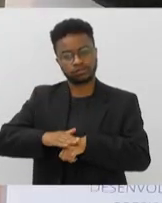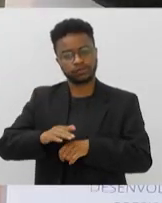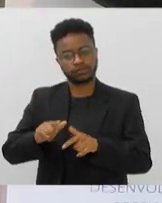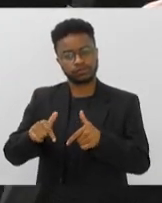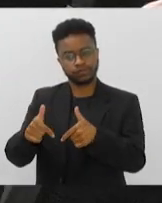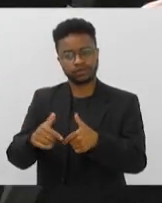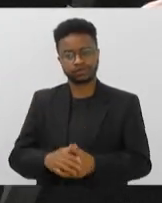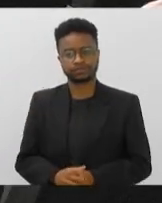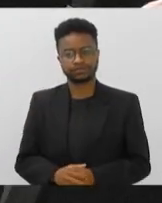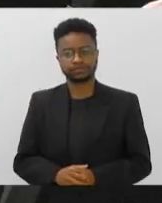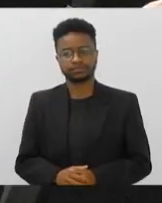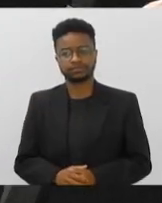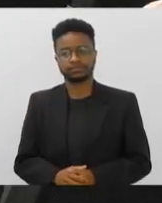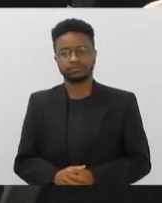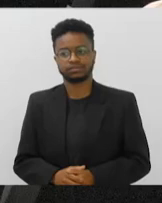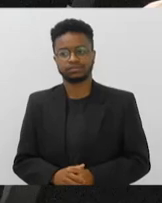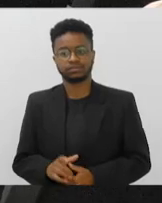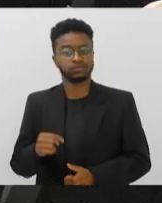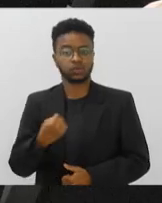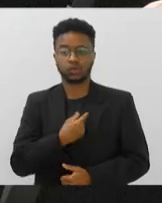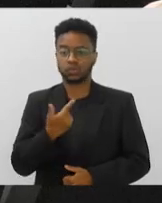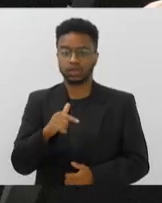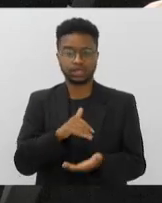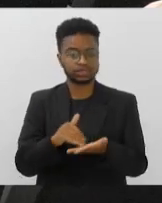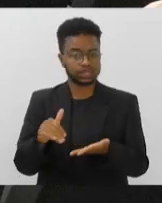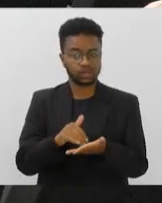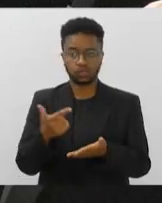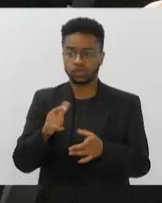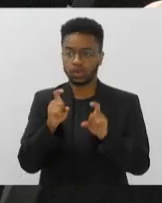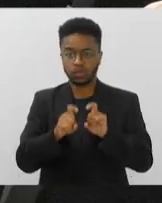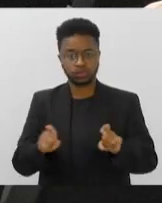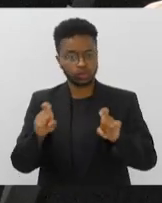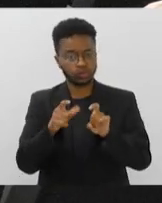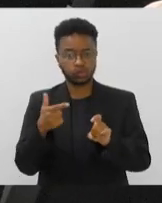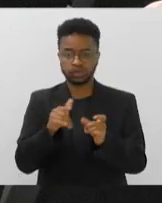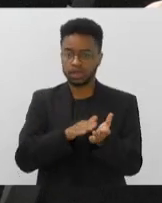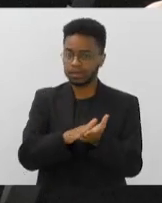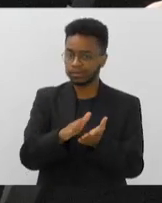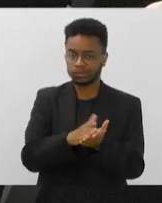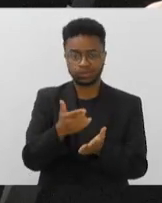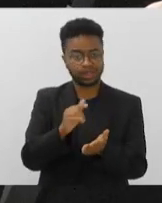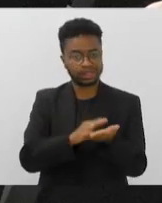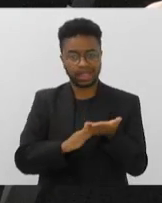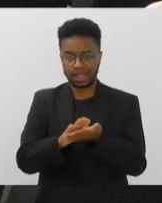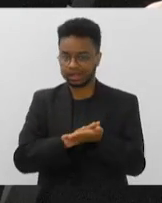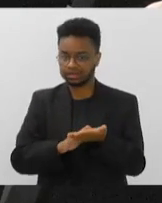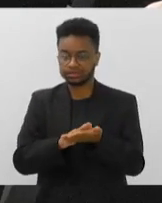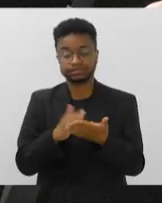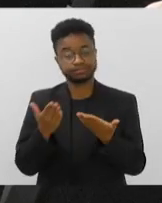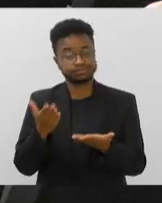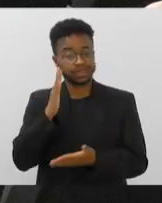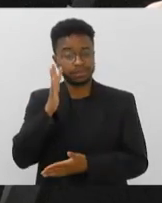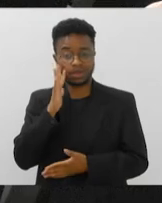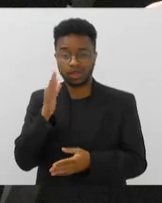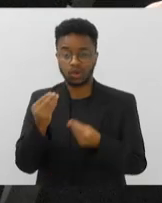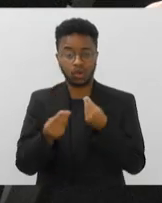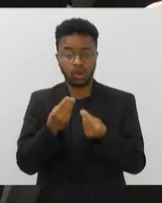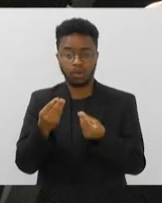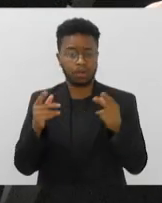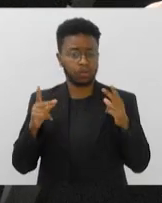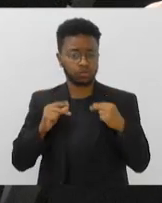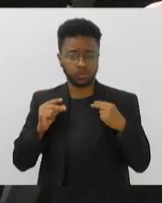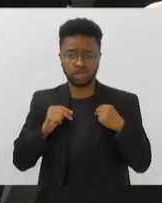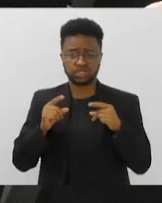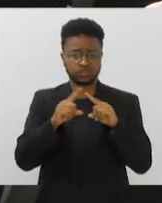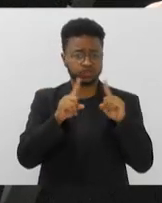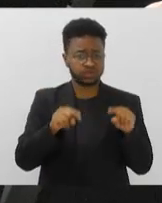temos secretária não temos computador não temos impressora não temos nada imagina carro motorista nada disso